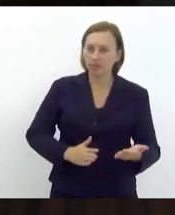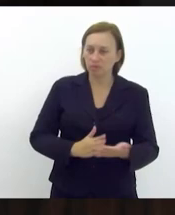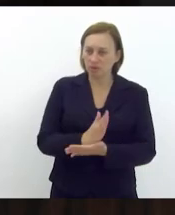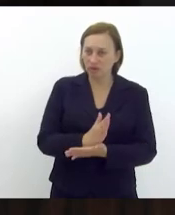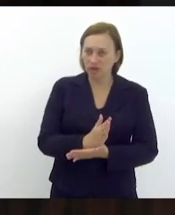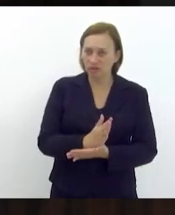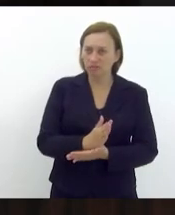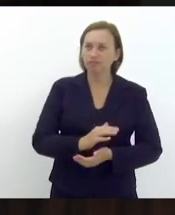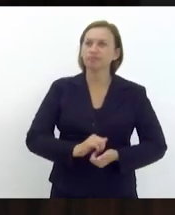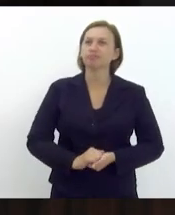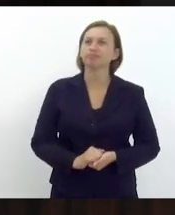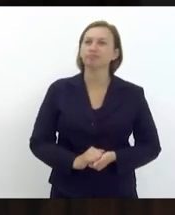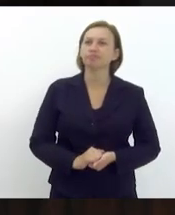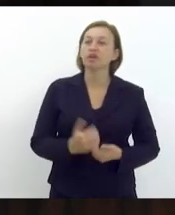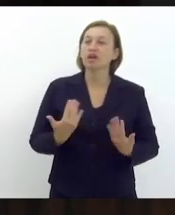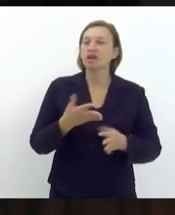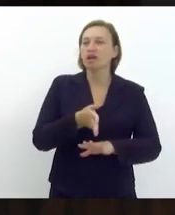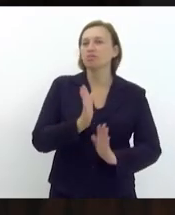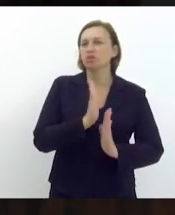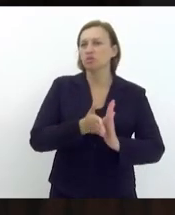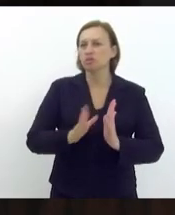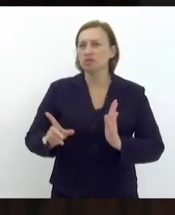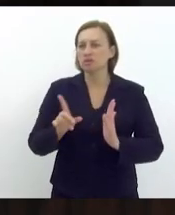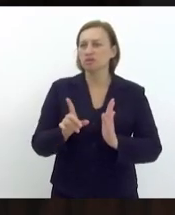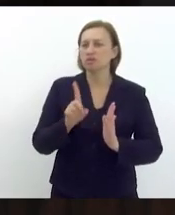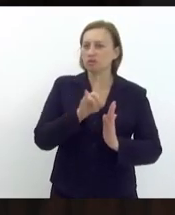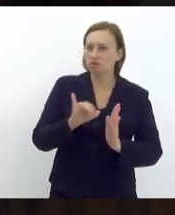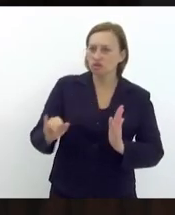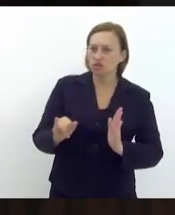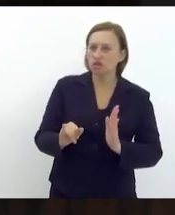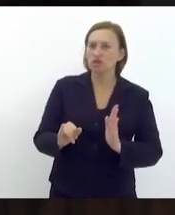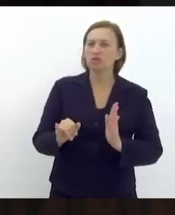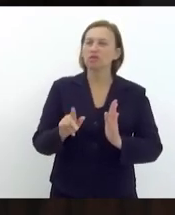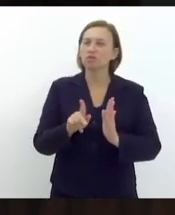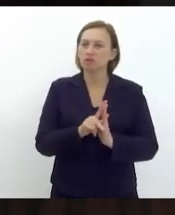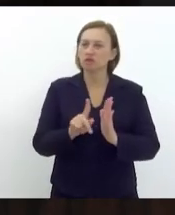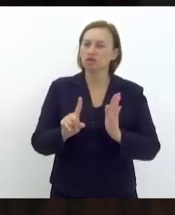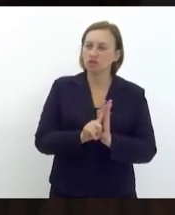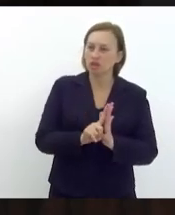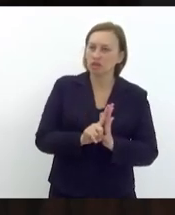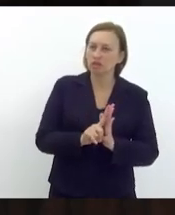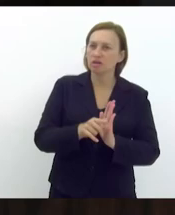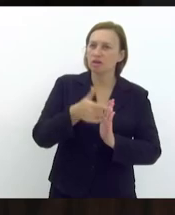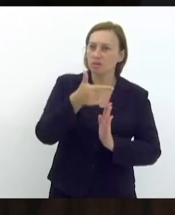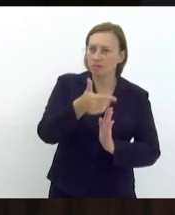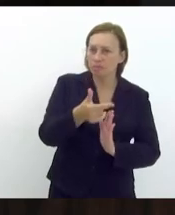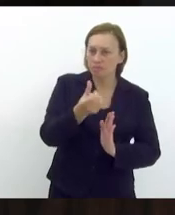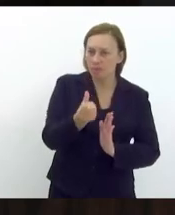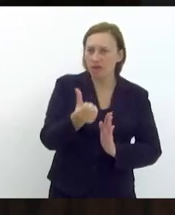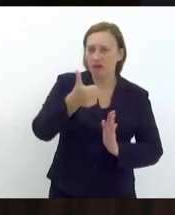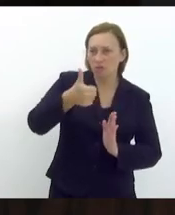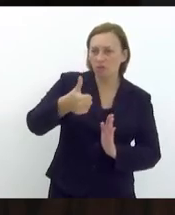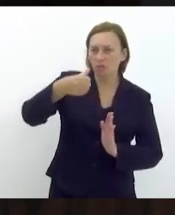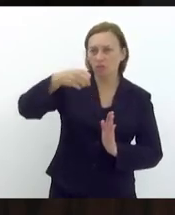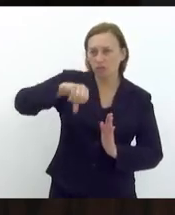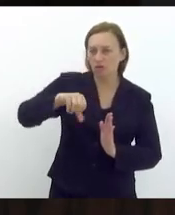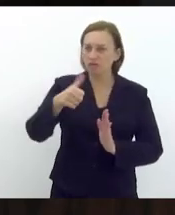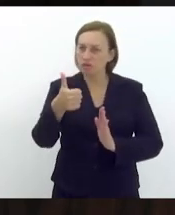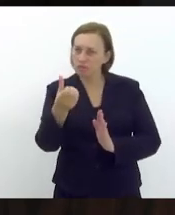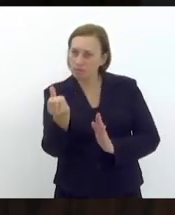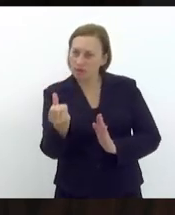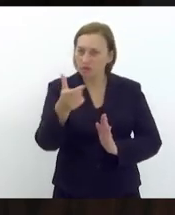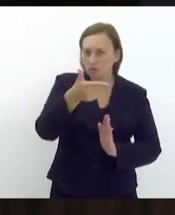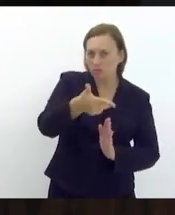aprovados requerimento de inclusão na ordem do dia projeto de lei 6196 de 2022